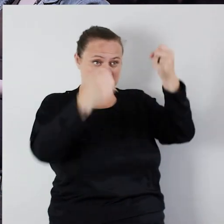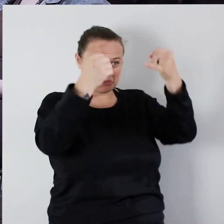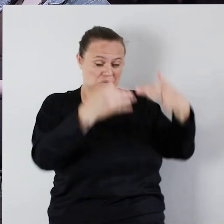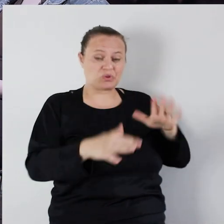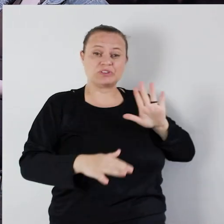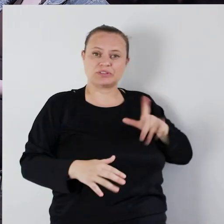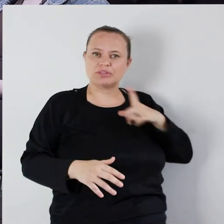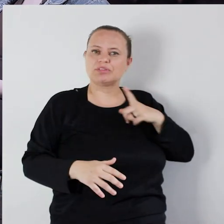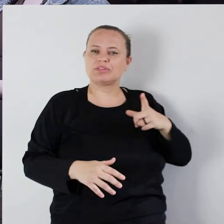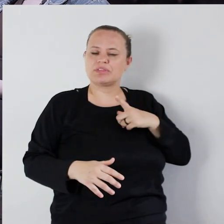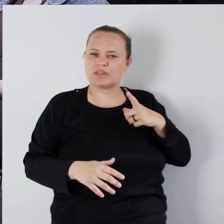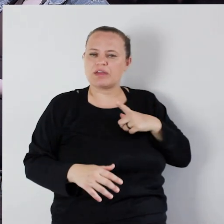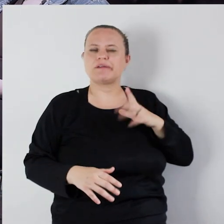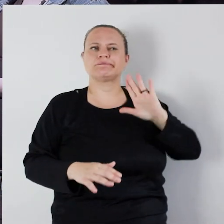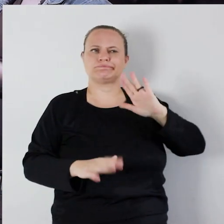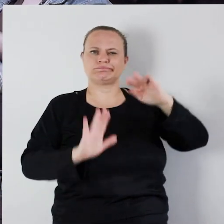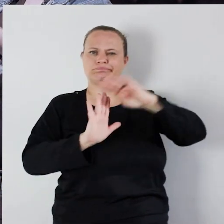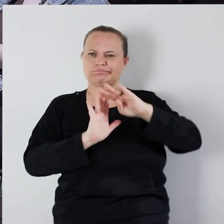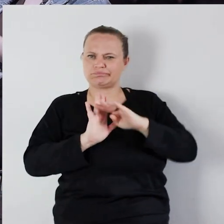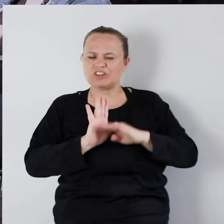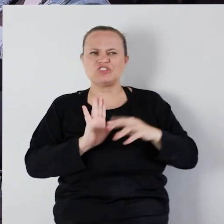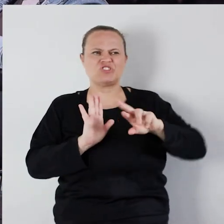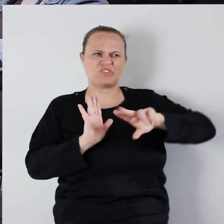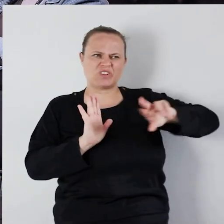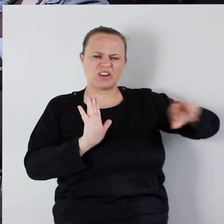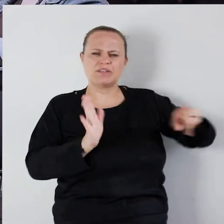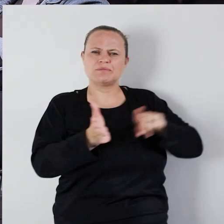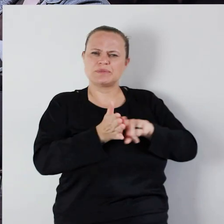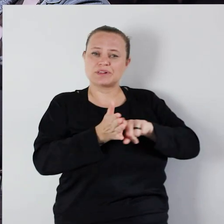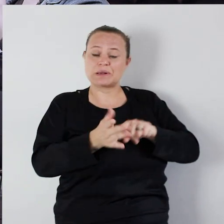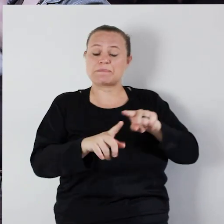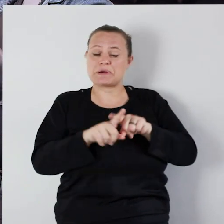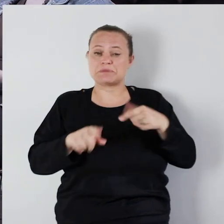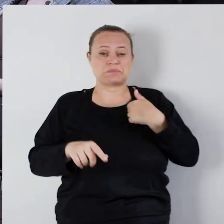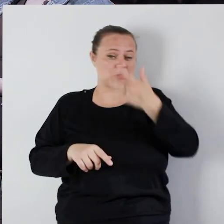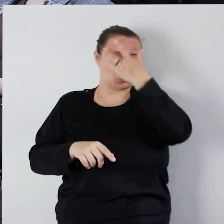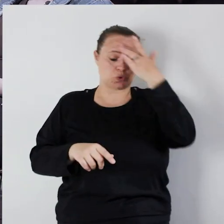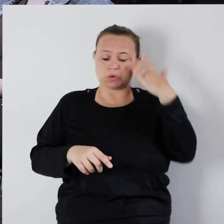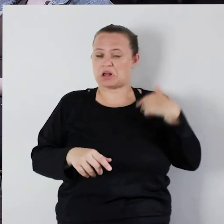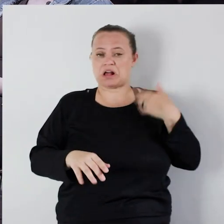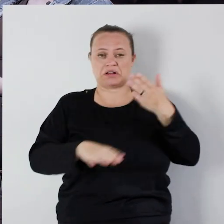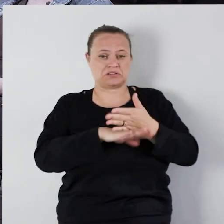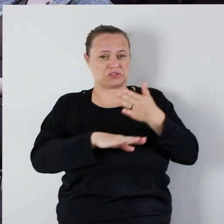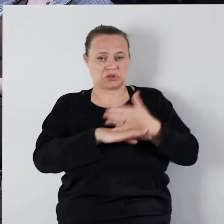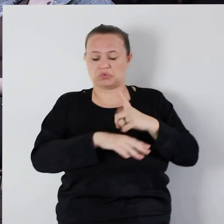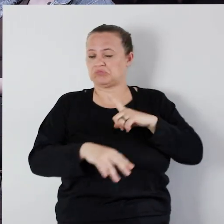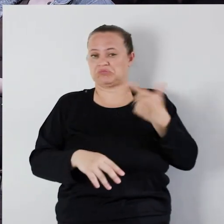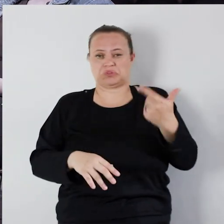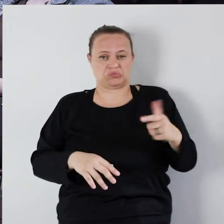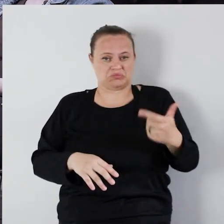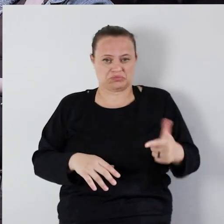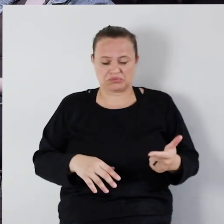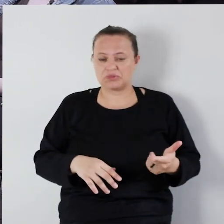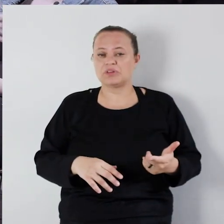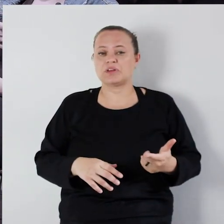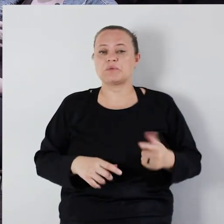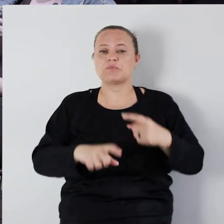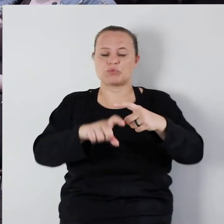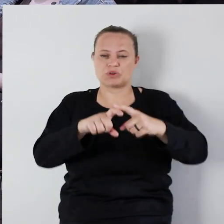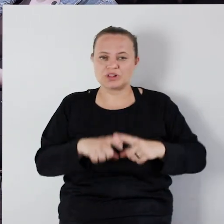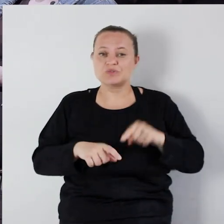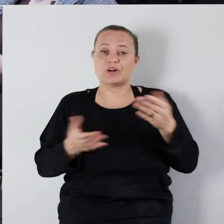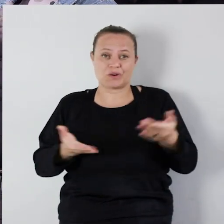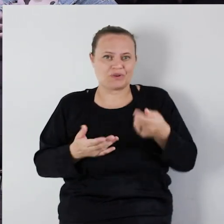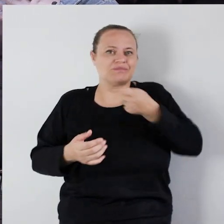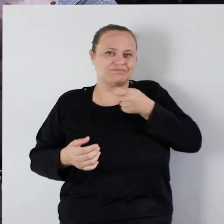distribuição desse registro, dessa análise, porque a gente vê pelo seu relato a quantidade de coisas que já foram feitas, né? Mas às vezes a gente vê